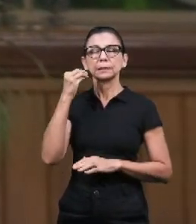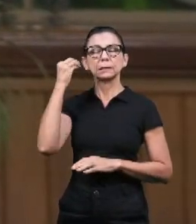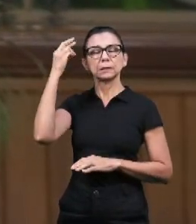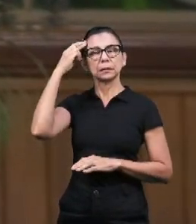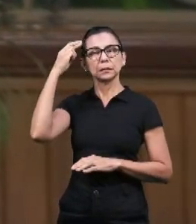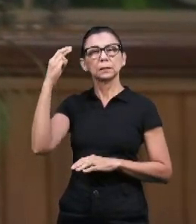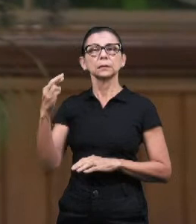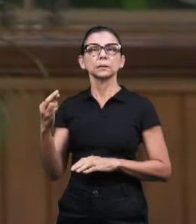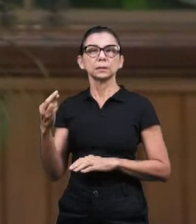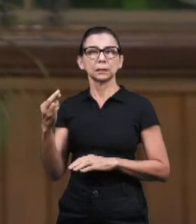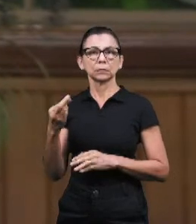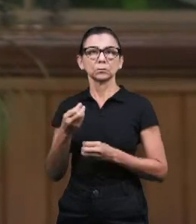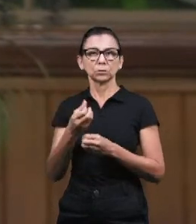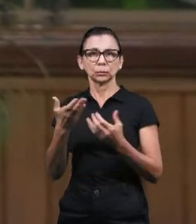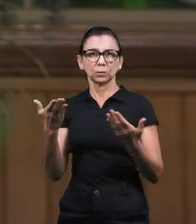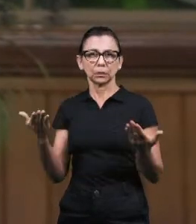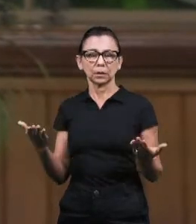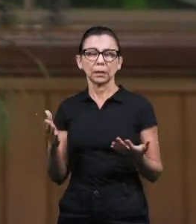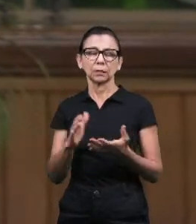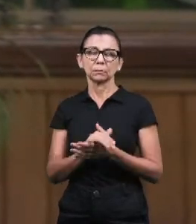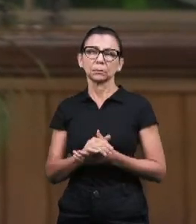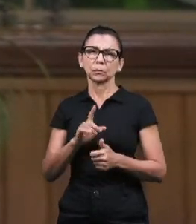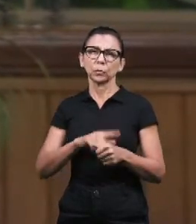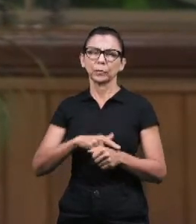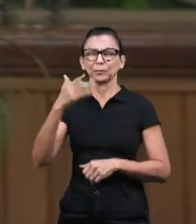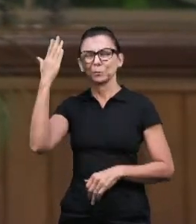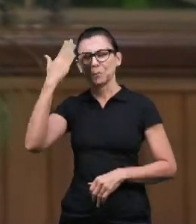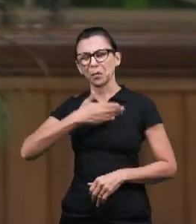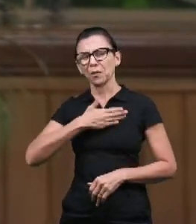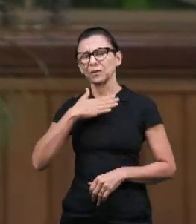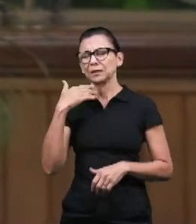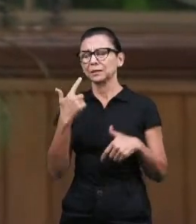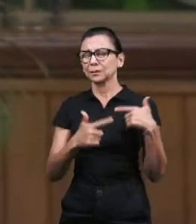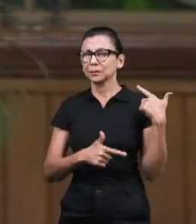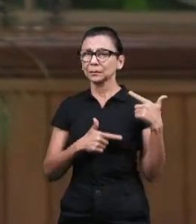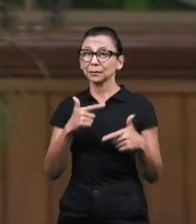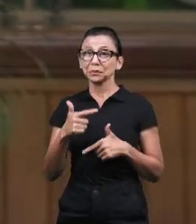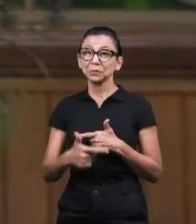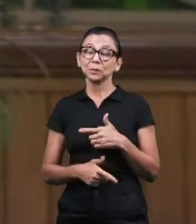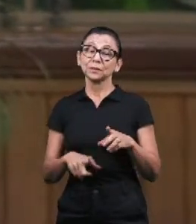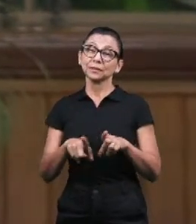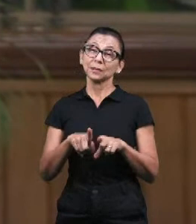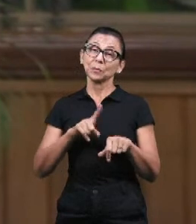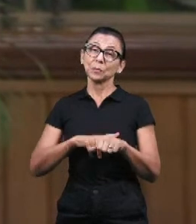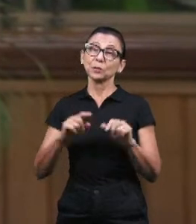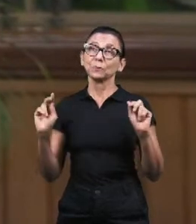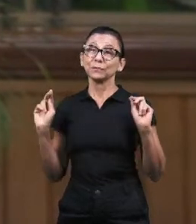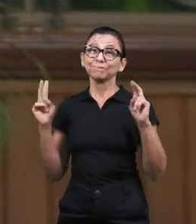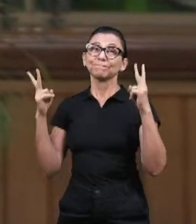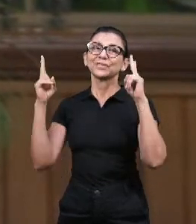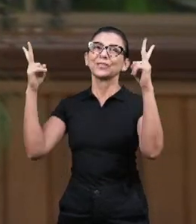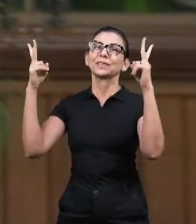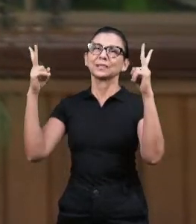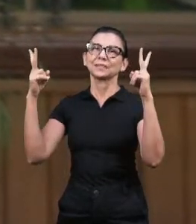louvores foram gerados nas provas, nas lutas, outros em momentos de grandes vitórias, e isso demonstra